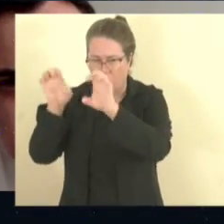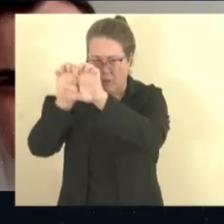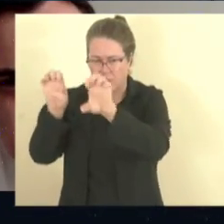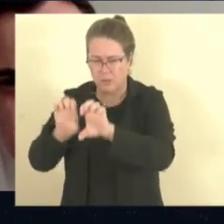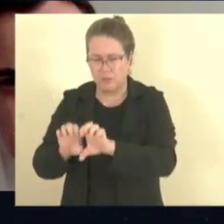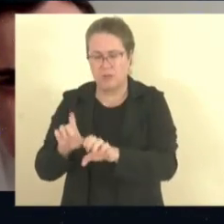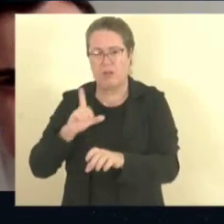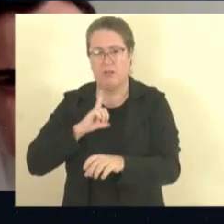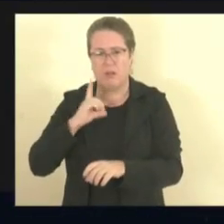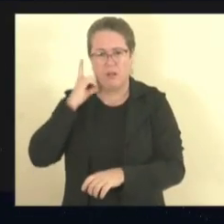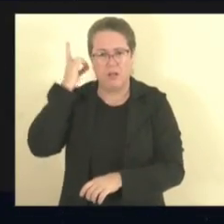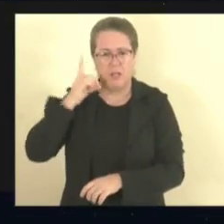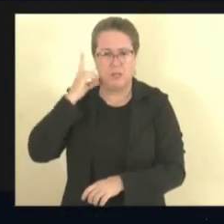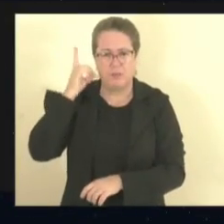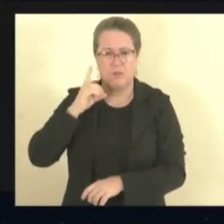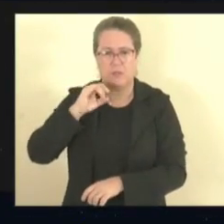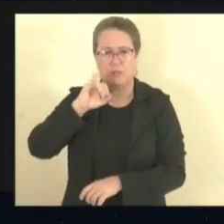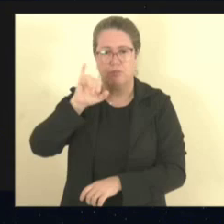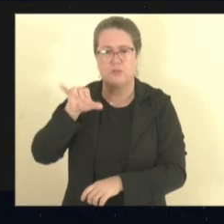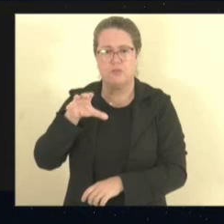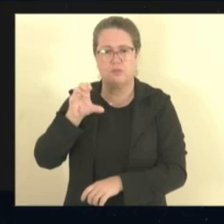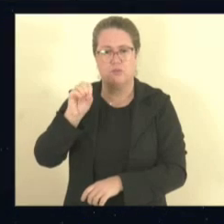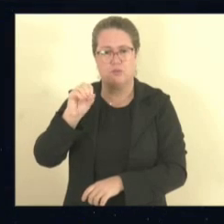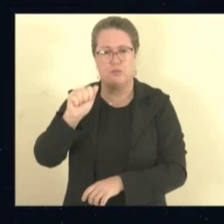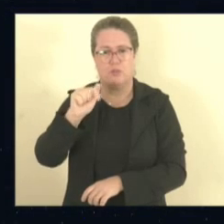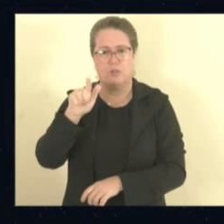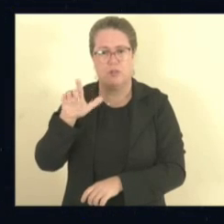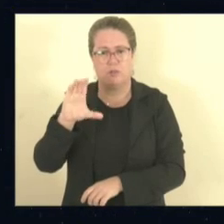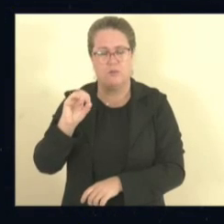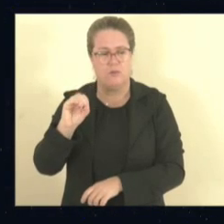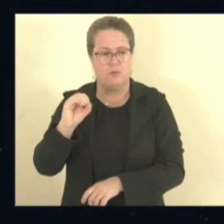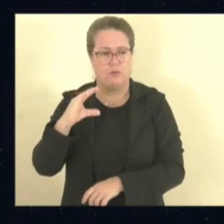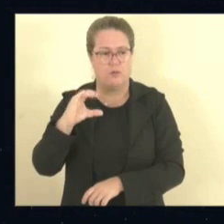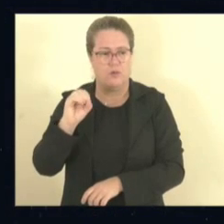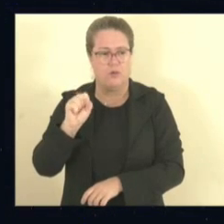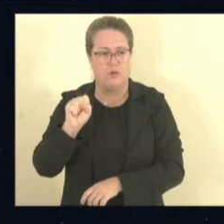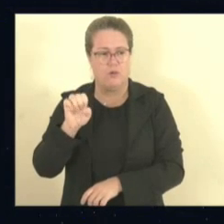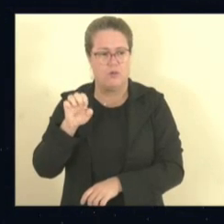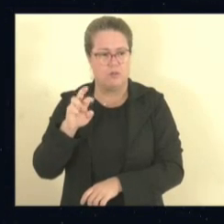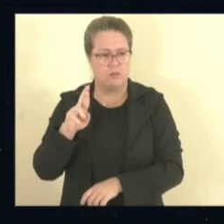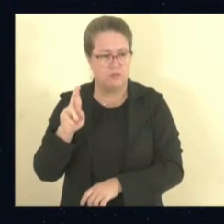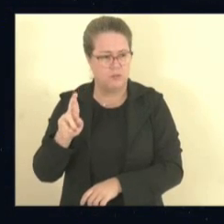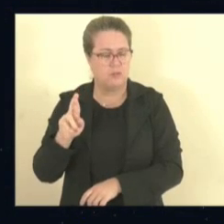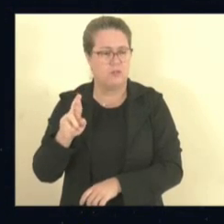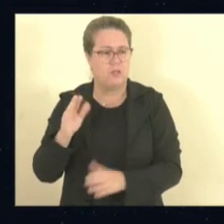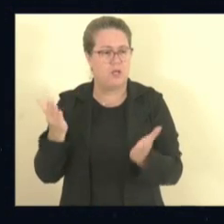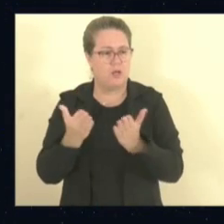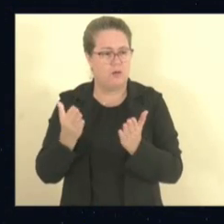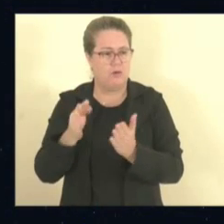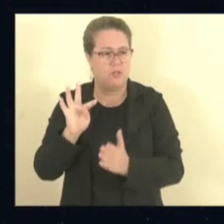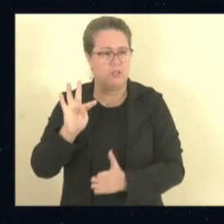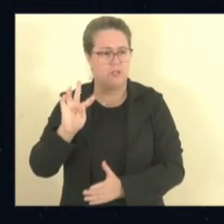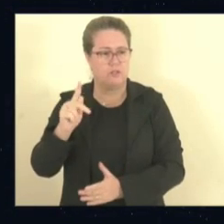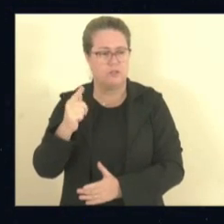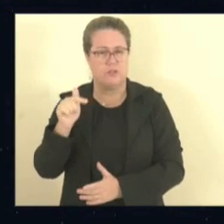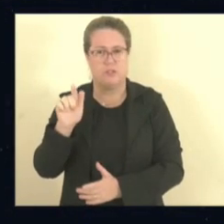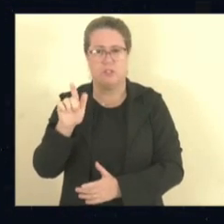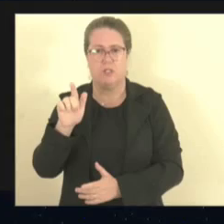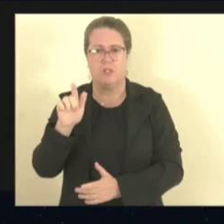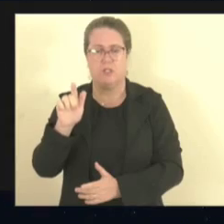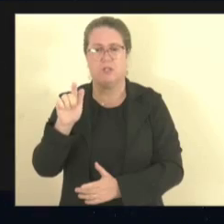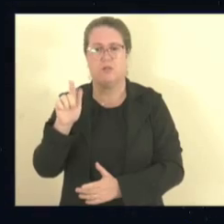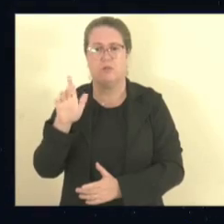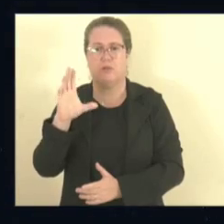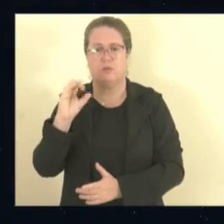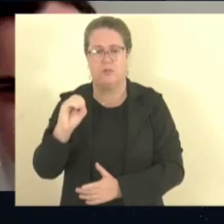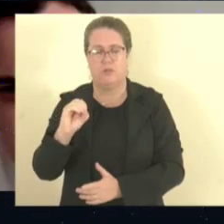deputado aqui. Deputado João Cose, porém, quem substitui deputado Thiago Hoffmann. É o deputado Thiago Irine, Hoffmann. Deputado Thiago